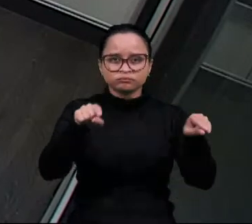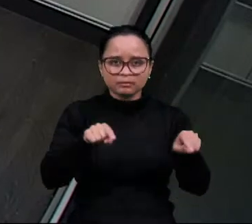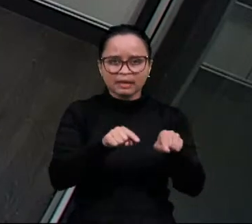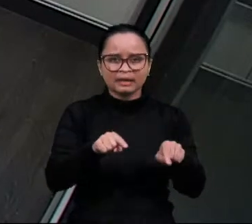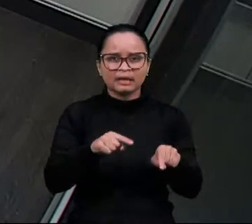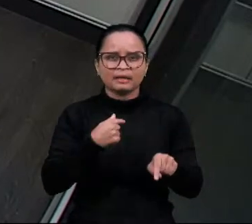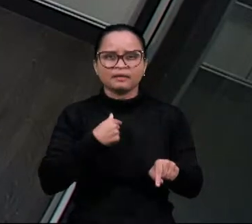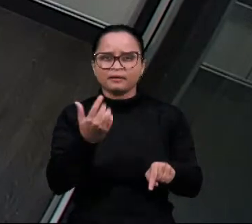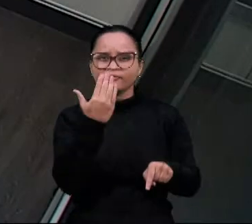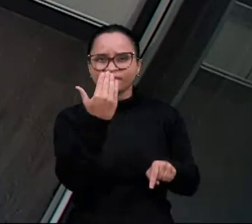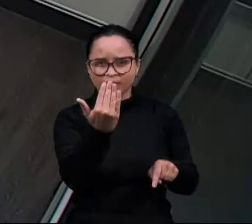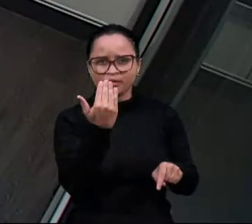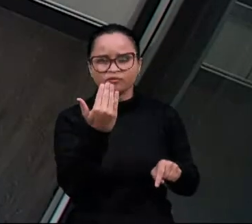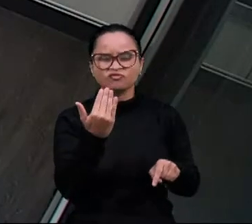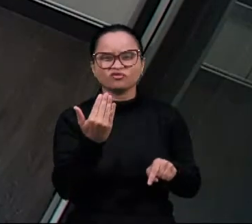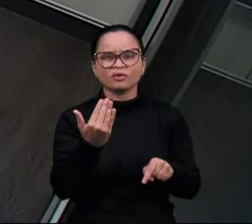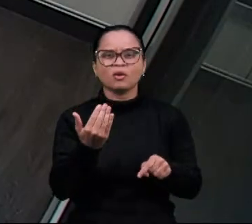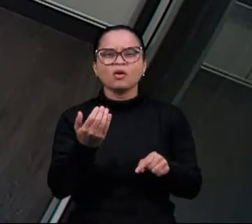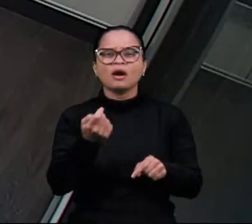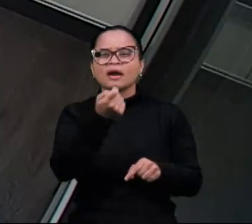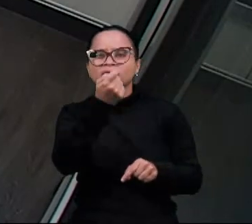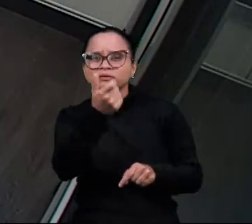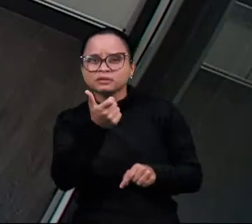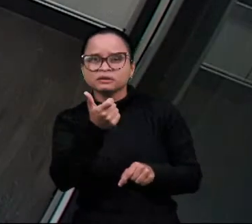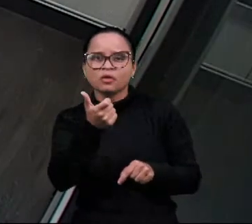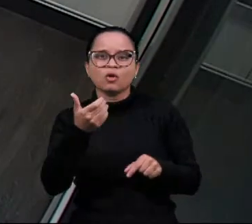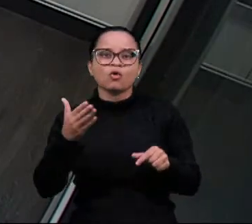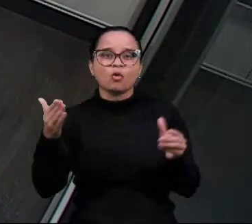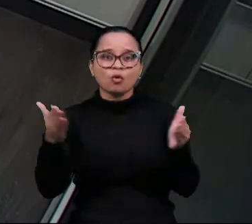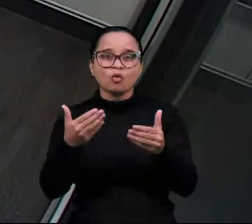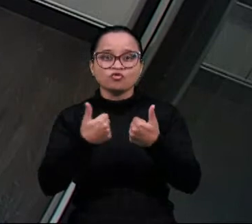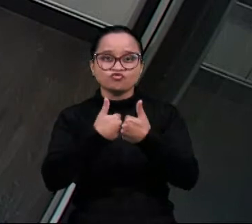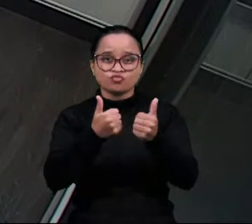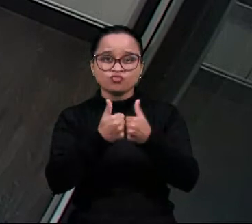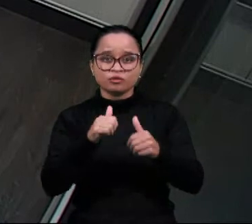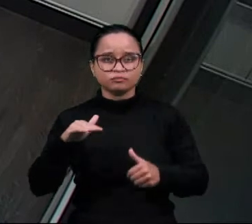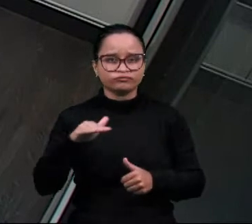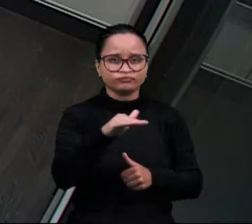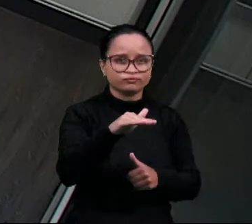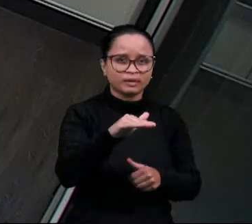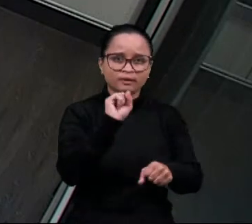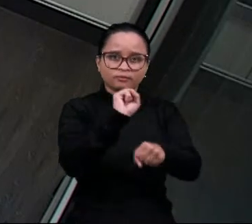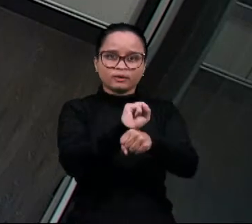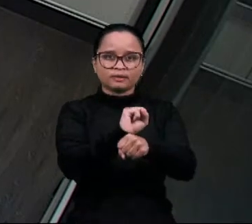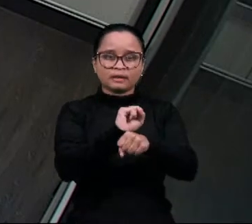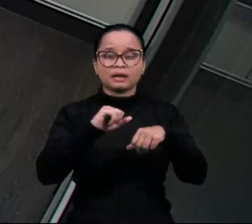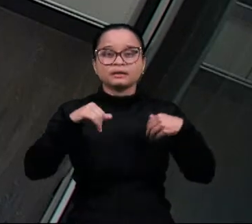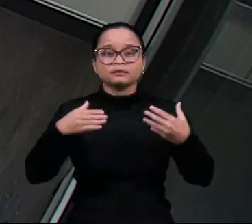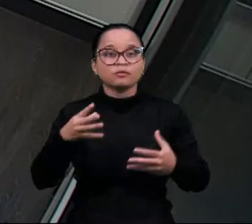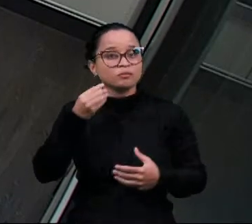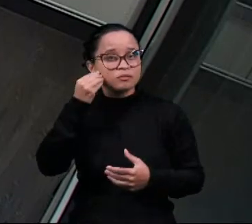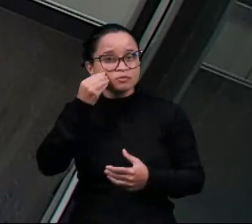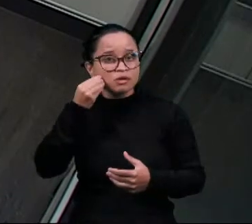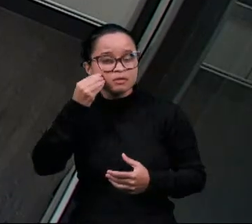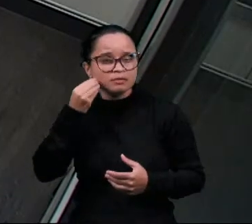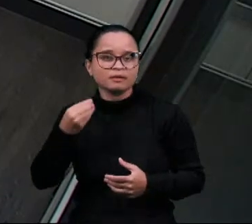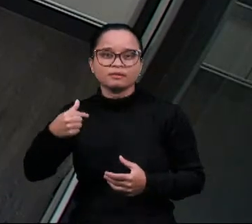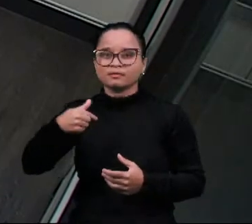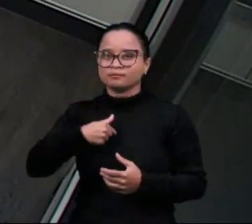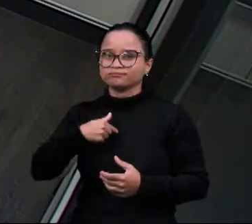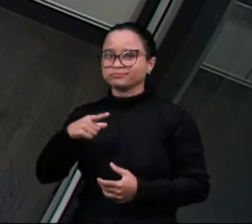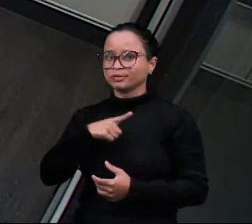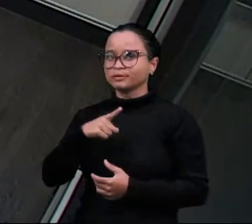chegada hoje dos ônibus, né? Aquele ponto de parada. E foi uma outra experiência que eu